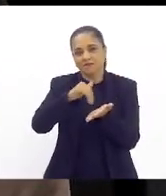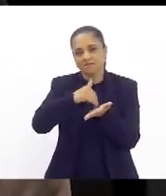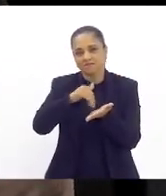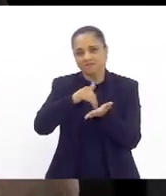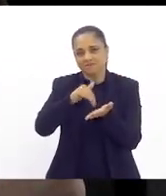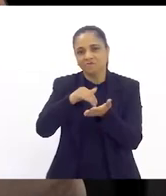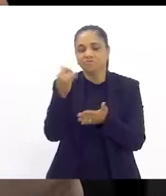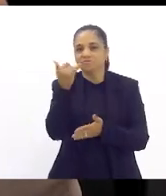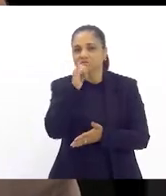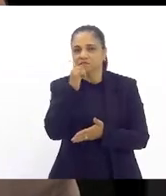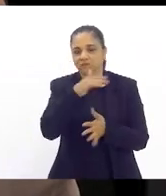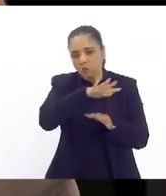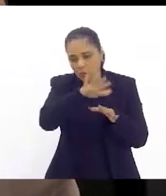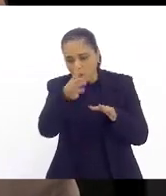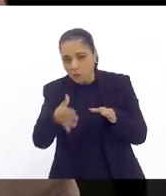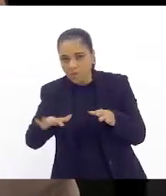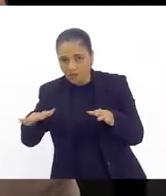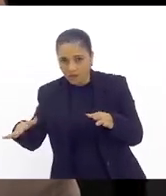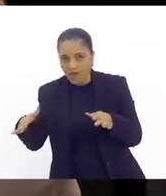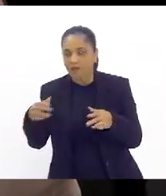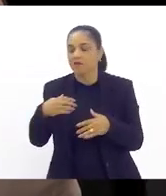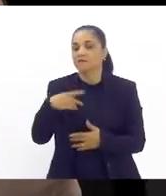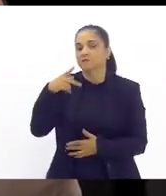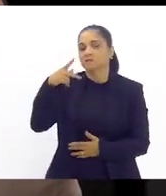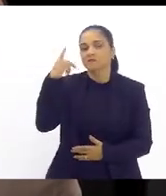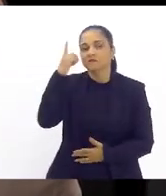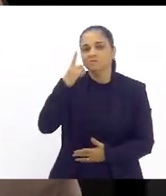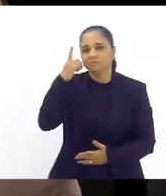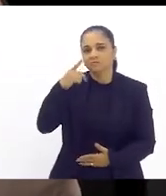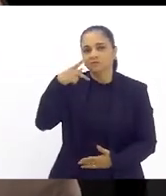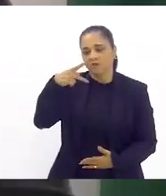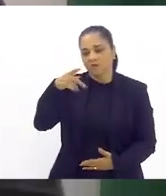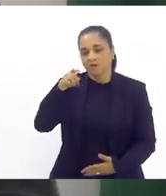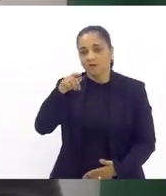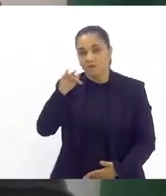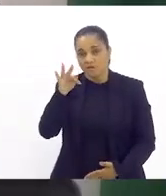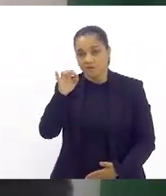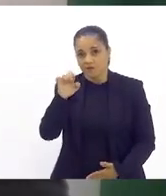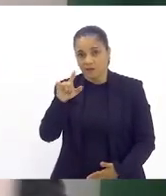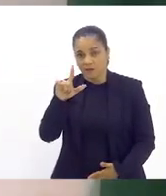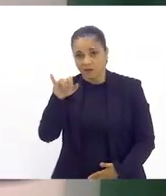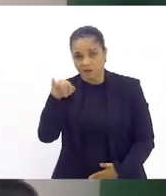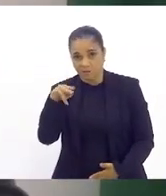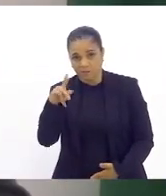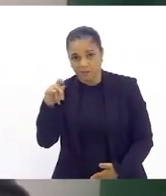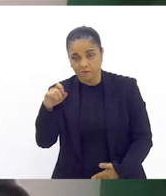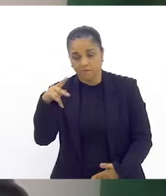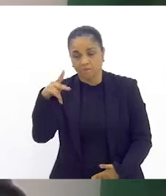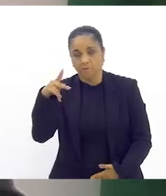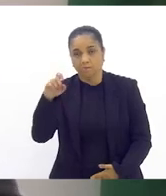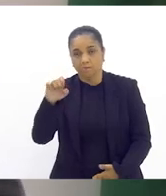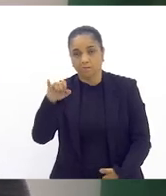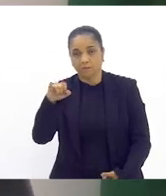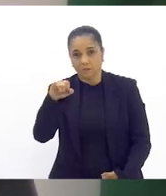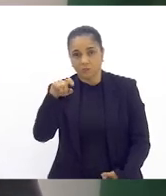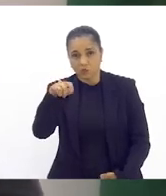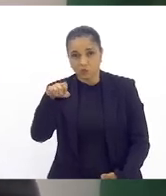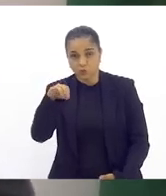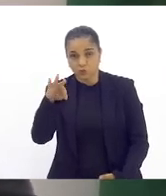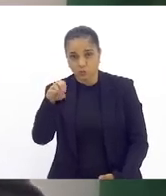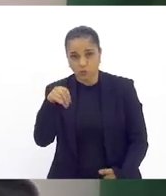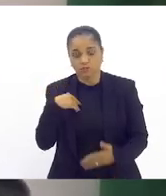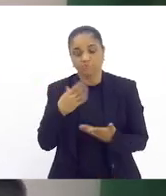Peixoto gostaria antes de franquear a palavra para representante da enel